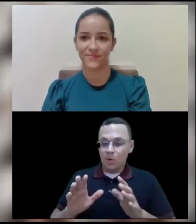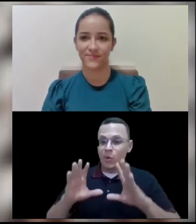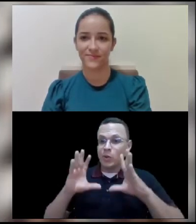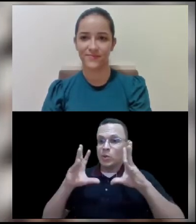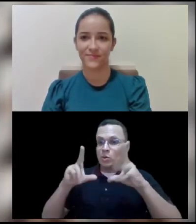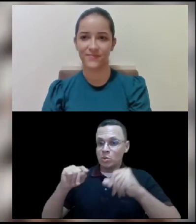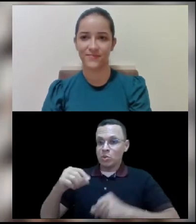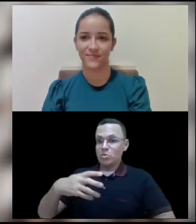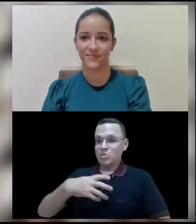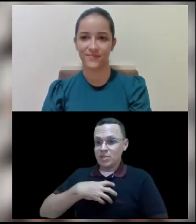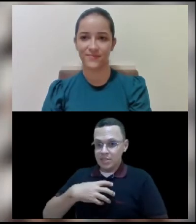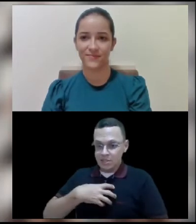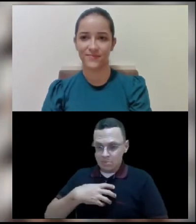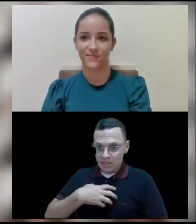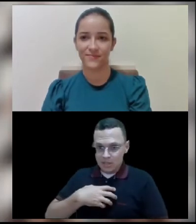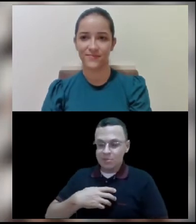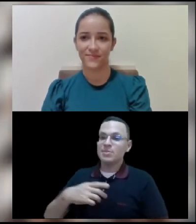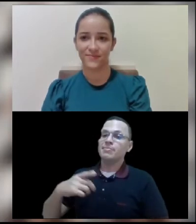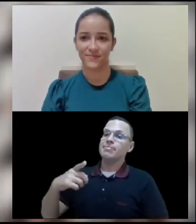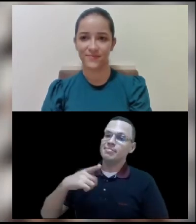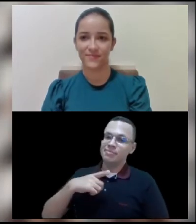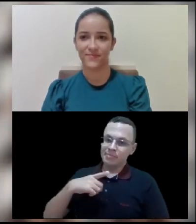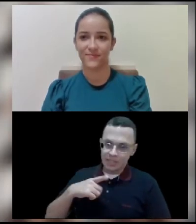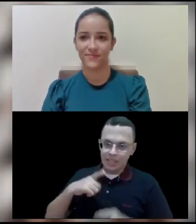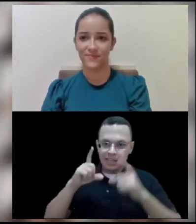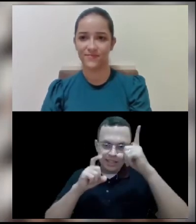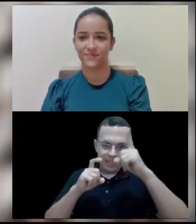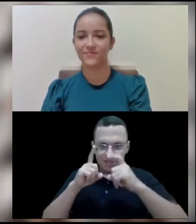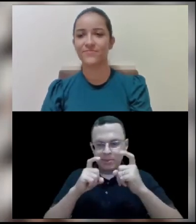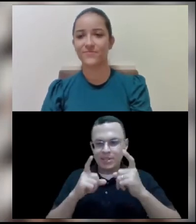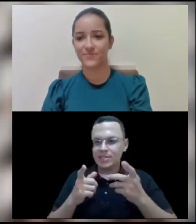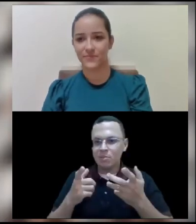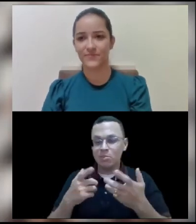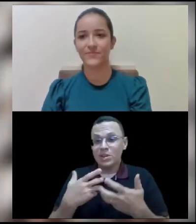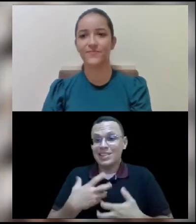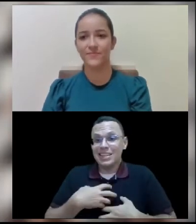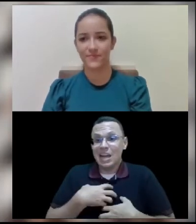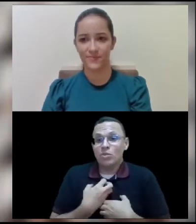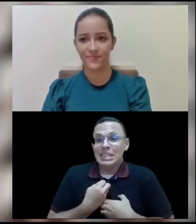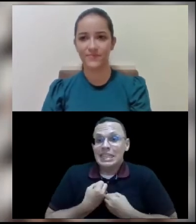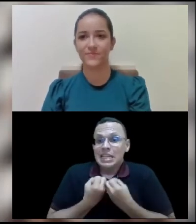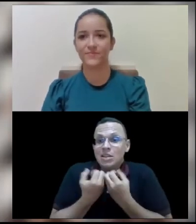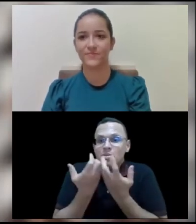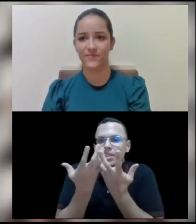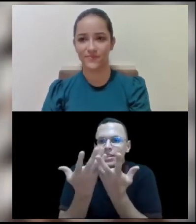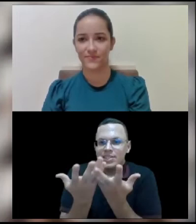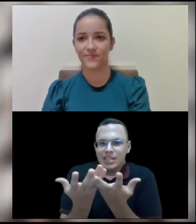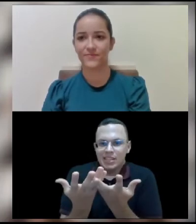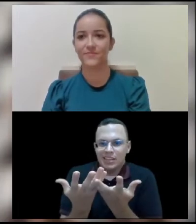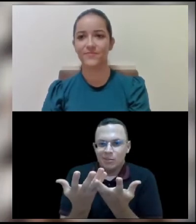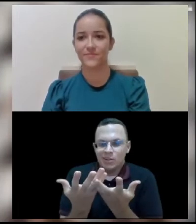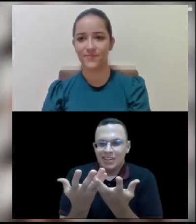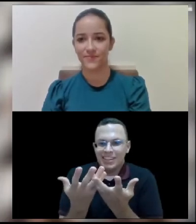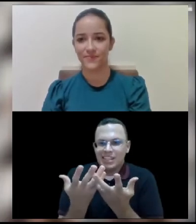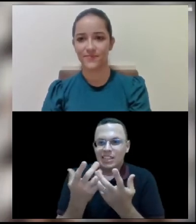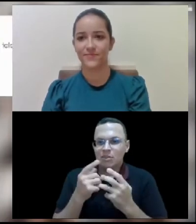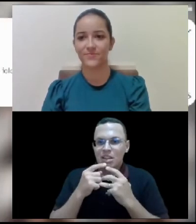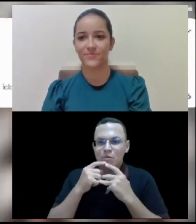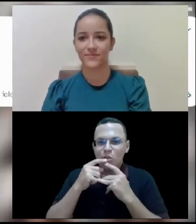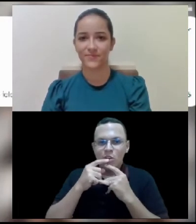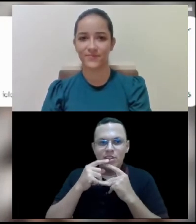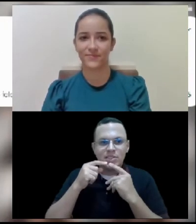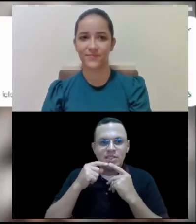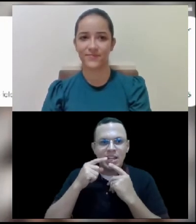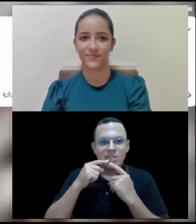Então, ó, todos os sentimentos têm expressão, porque é algo de dentro que está saindo. Então,